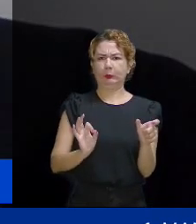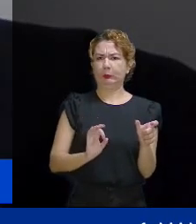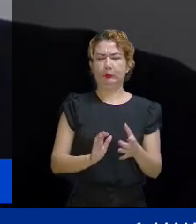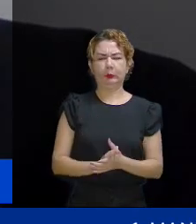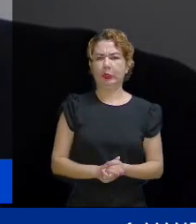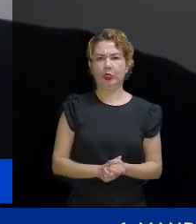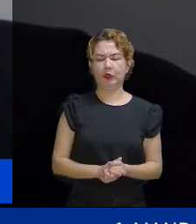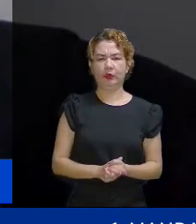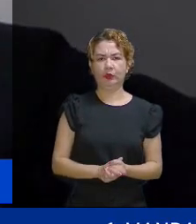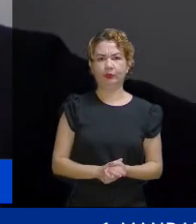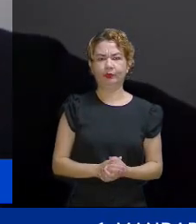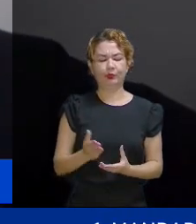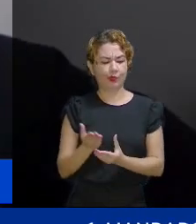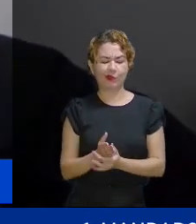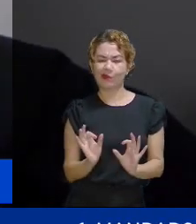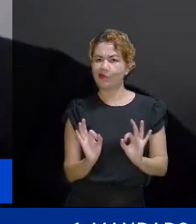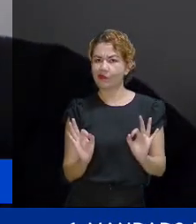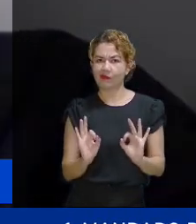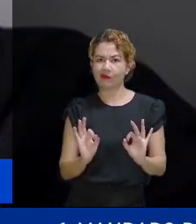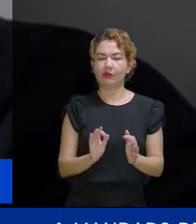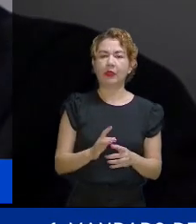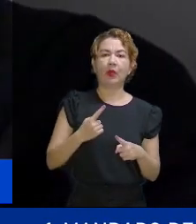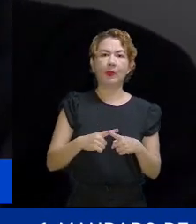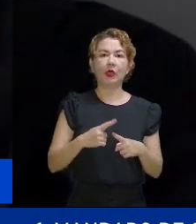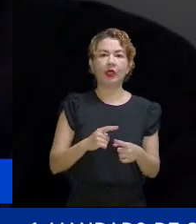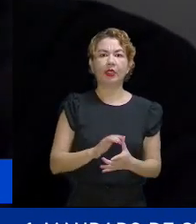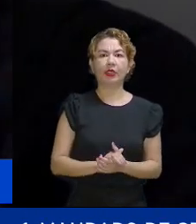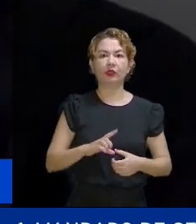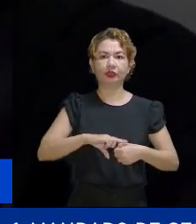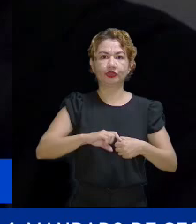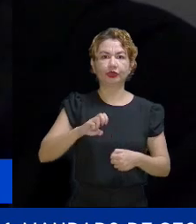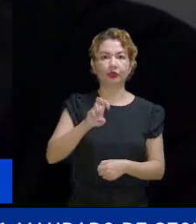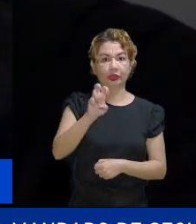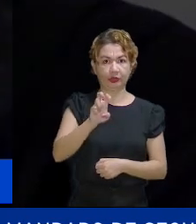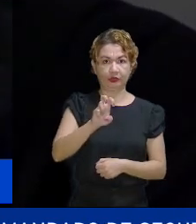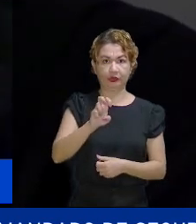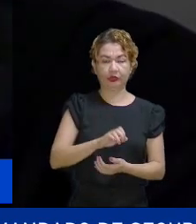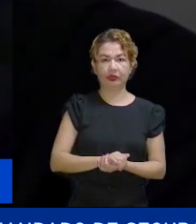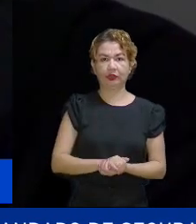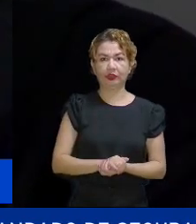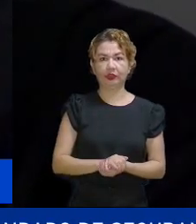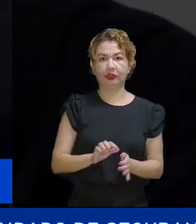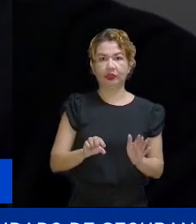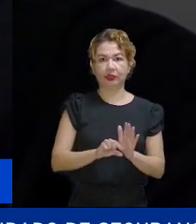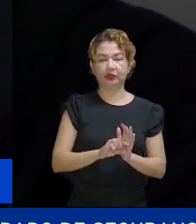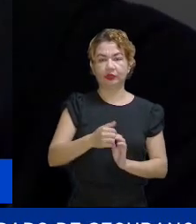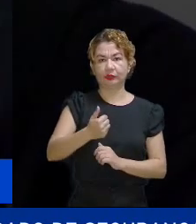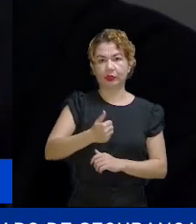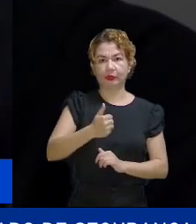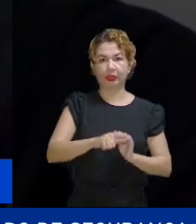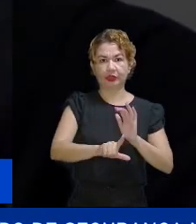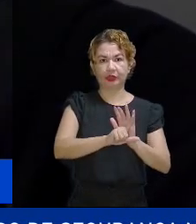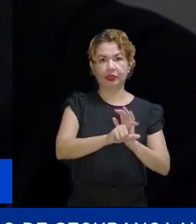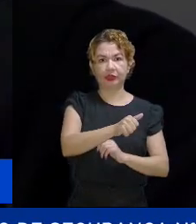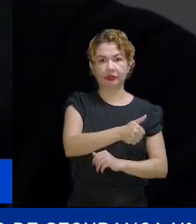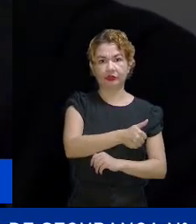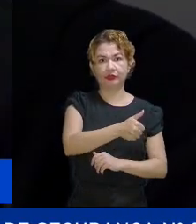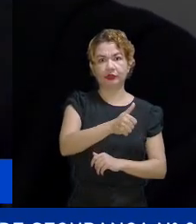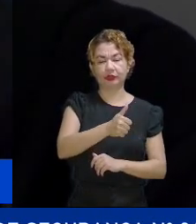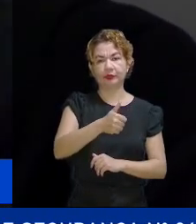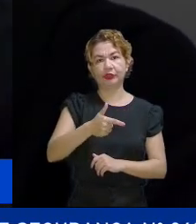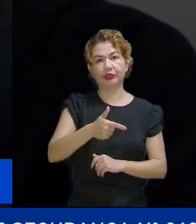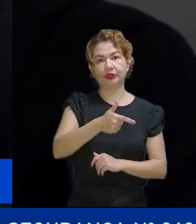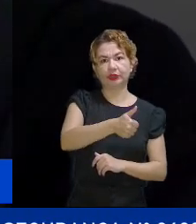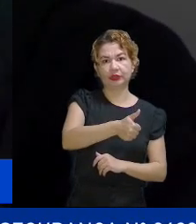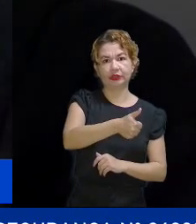pelos motivos que passo a expor. Conforme dispõe o artigo 5º, inciso 1º da Lei 12.016, a